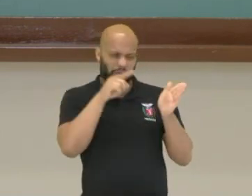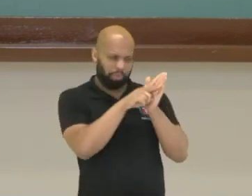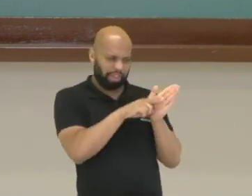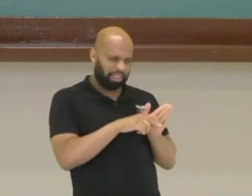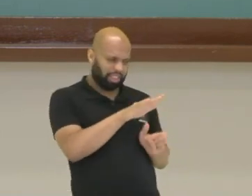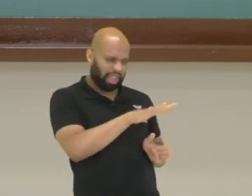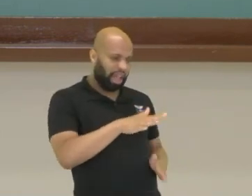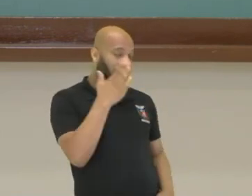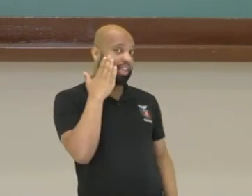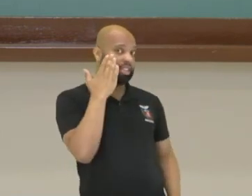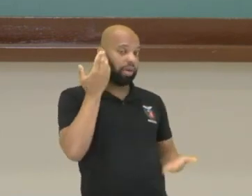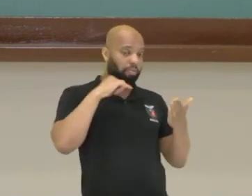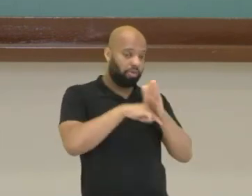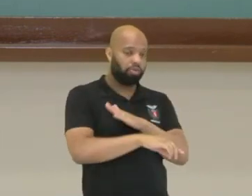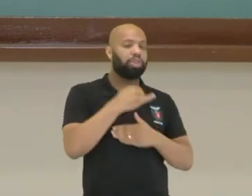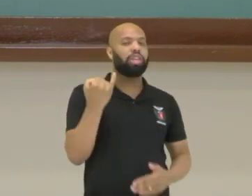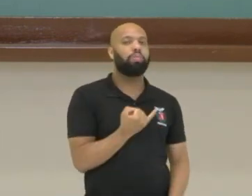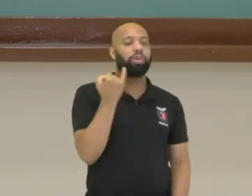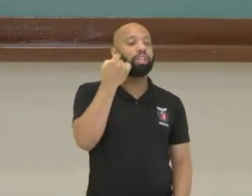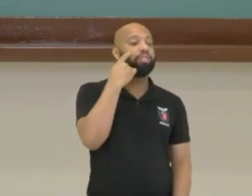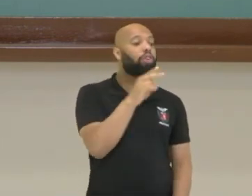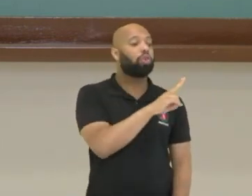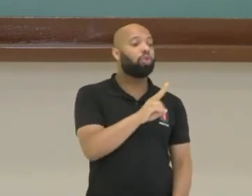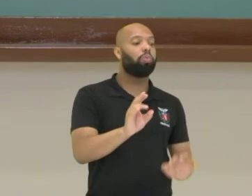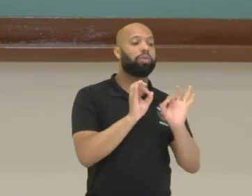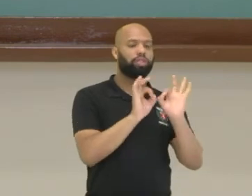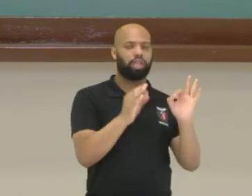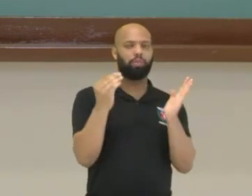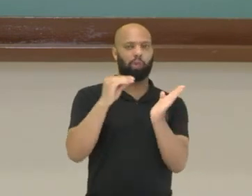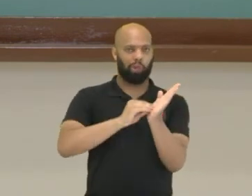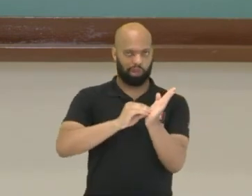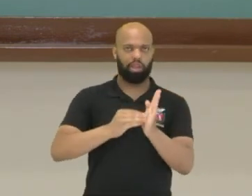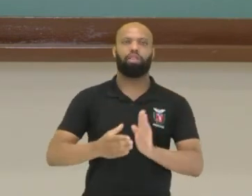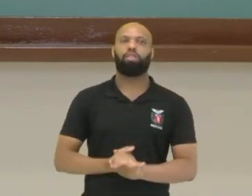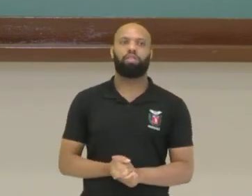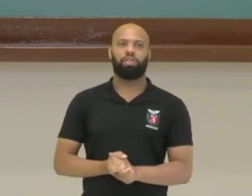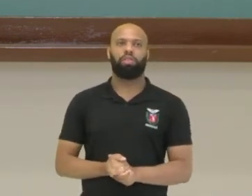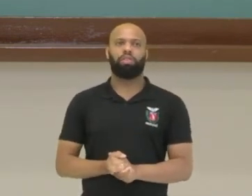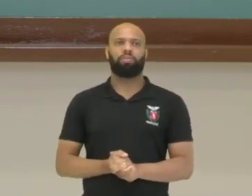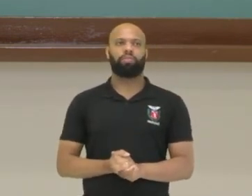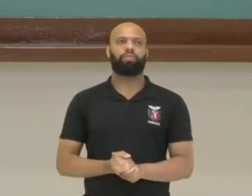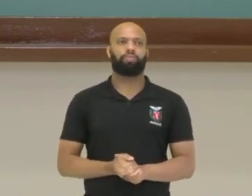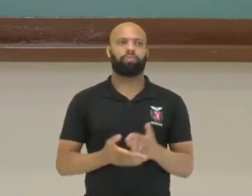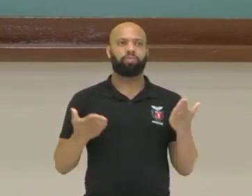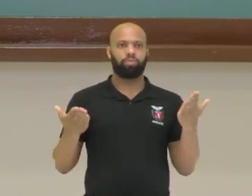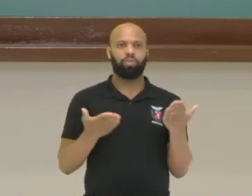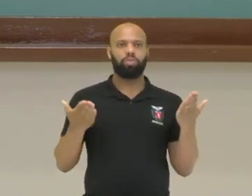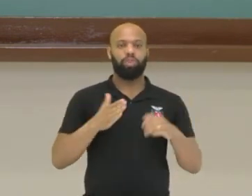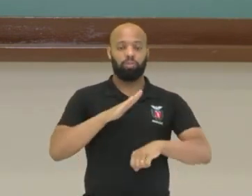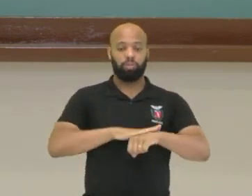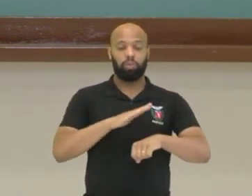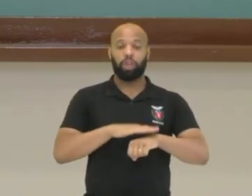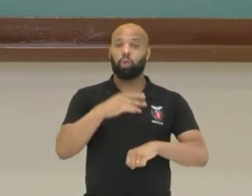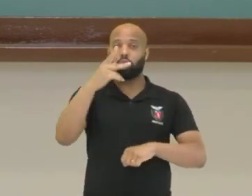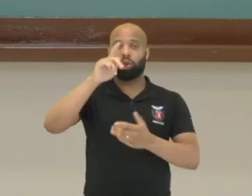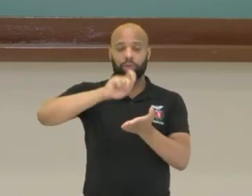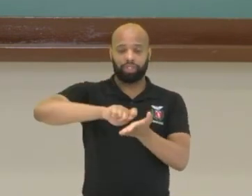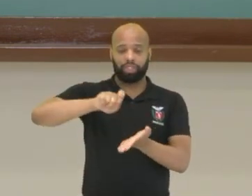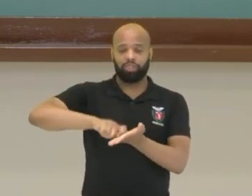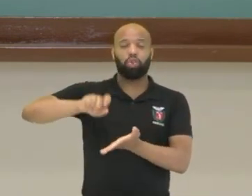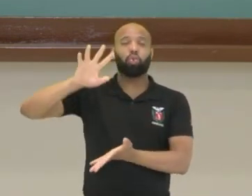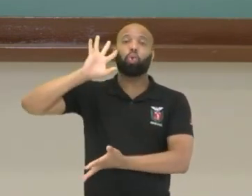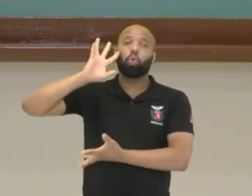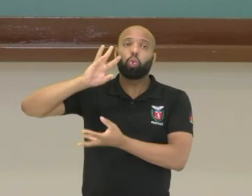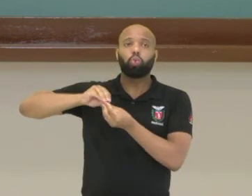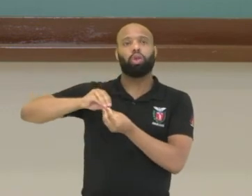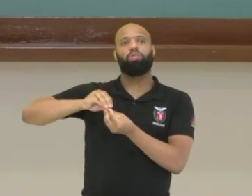bom verificar o nome daquela pessoa direitinho, né? Então, nesta parte agora, você